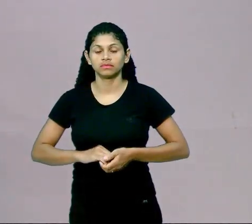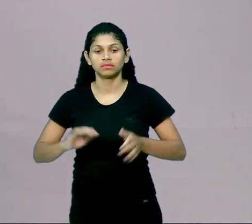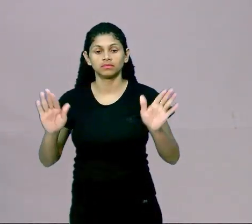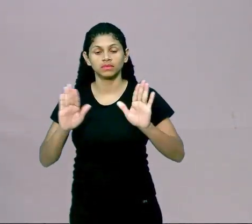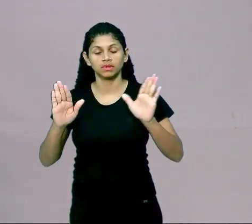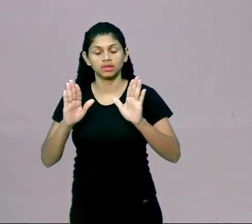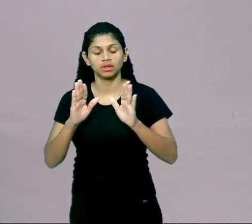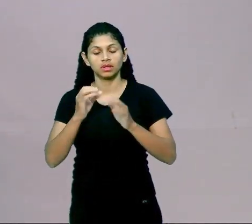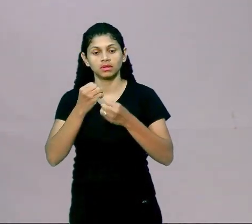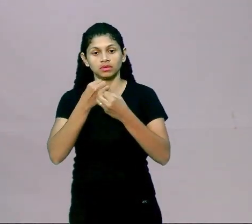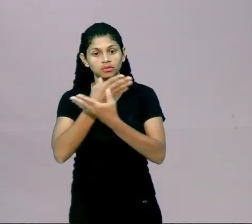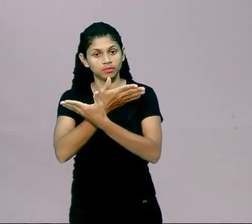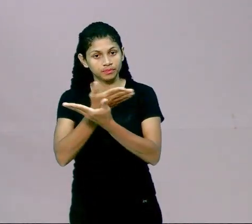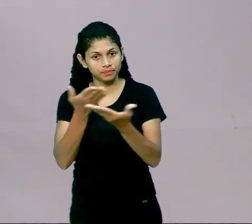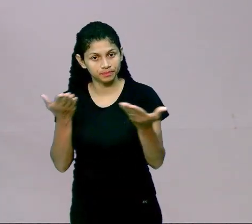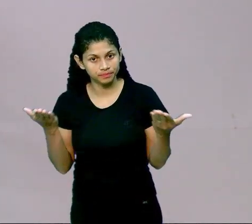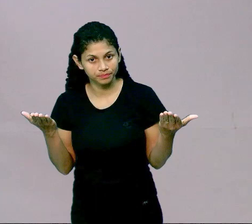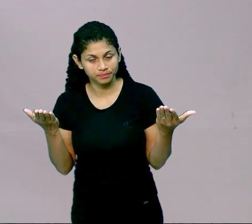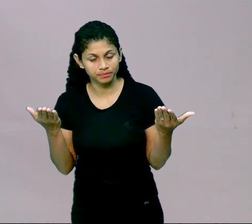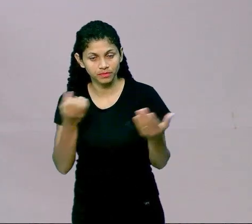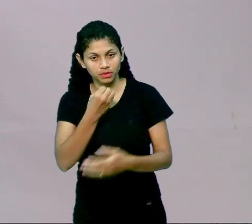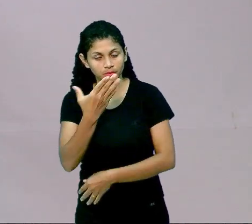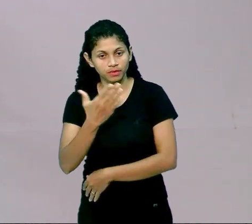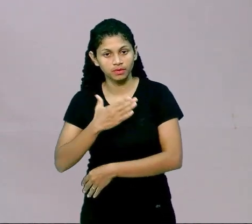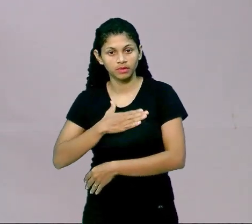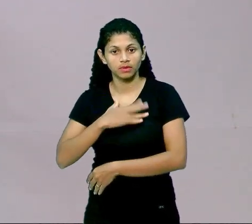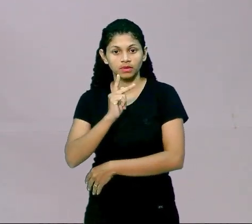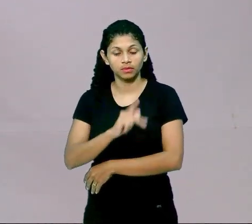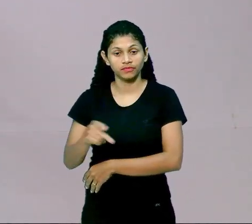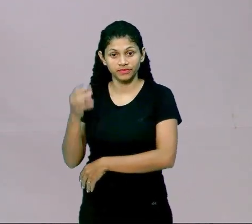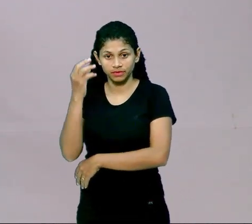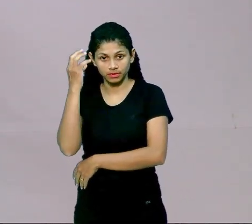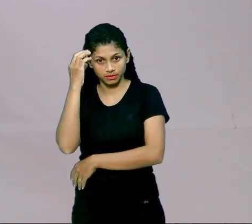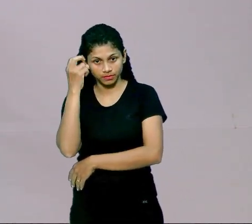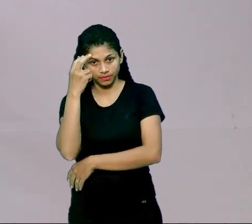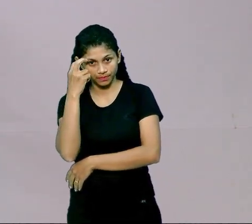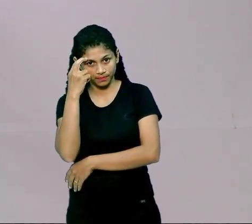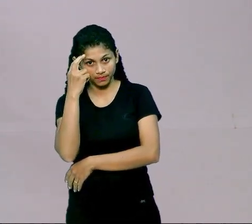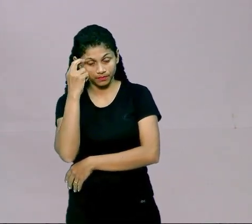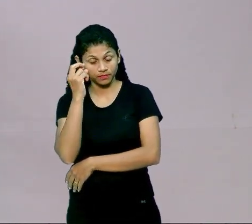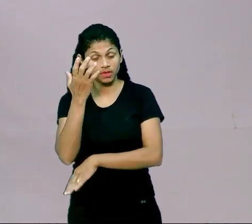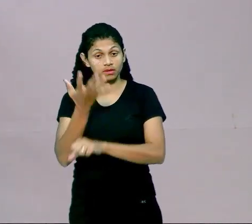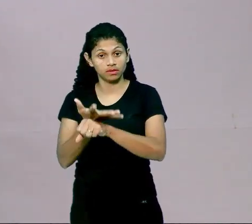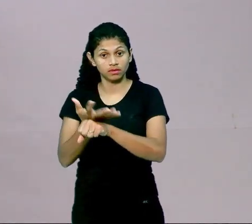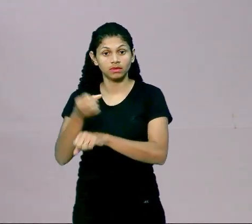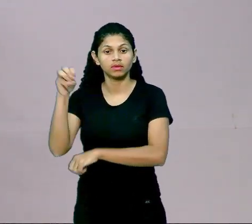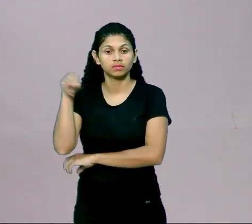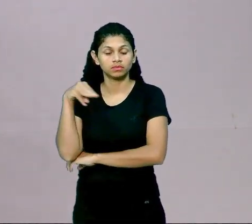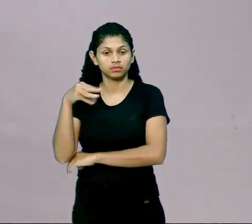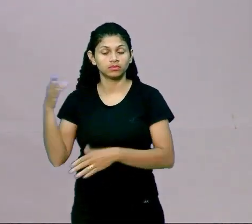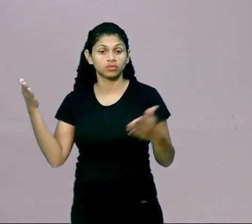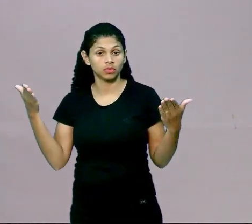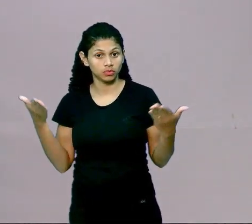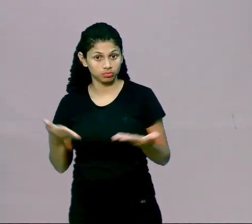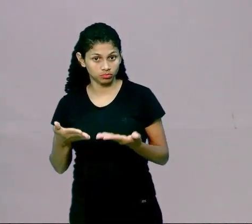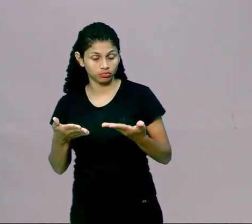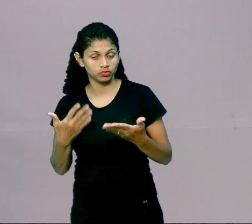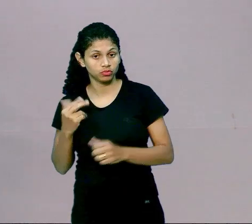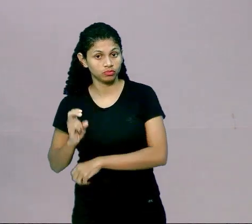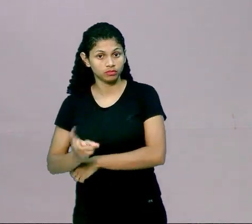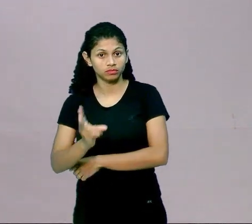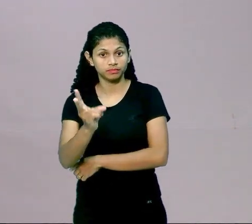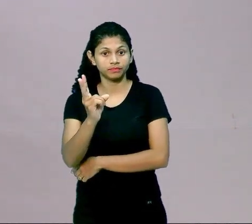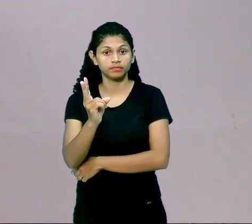Olá, tudo bem com vocês? Tudo bem comigo? Eu sou o professor Carlos, professor de matemática, e hoje a gente vai continuar